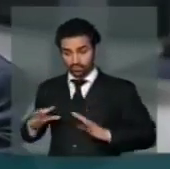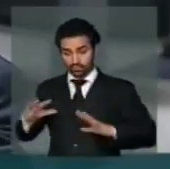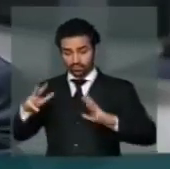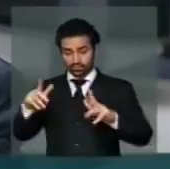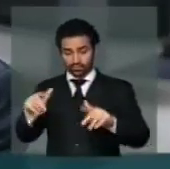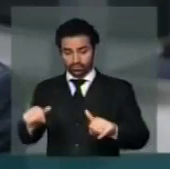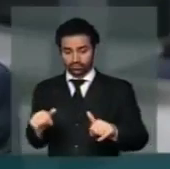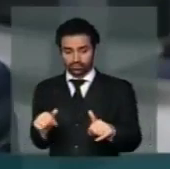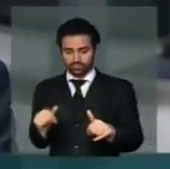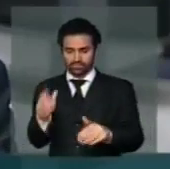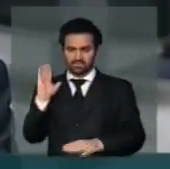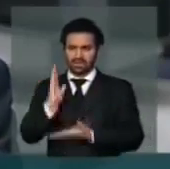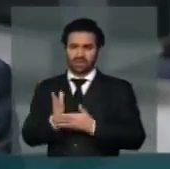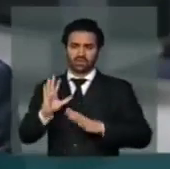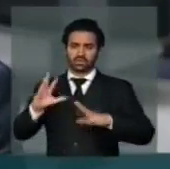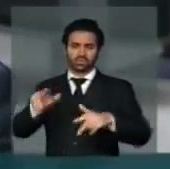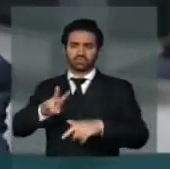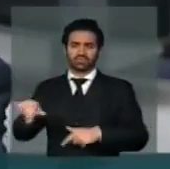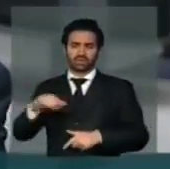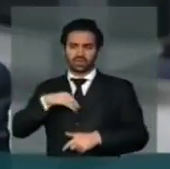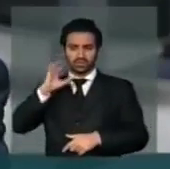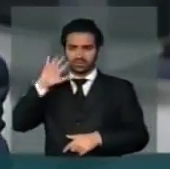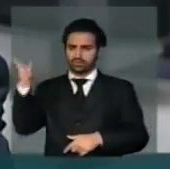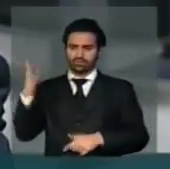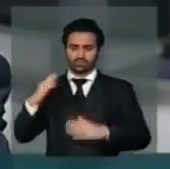a falácia de que tudo vai ser resolvido com essa redução.